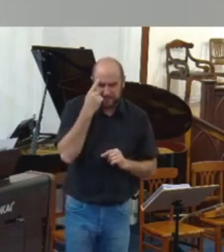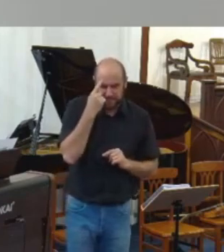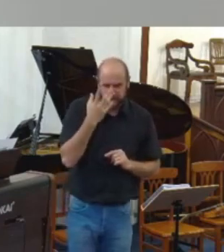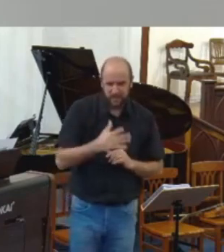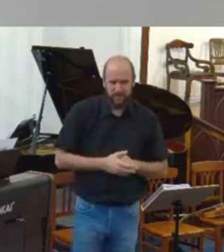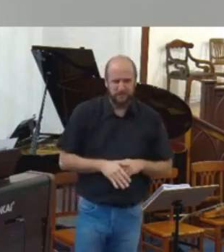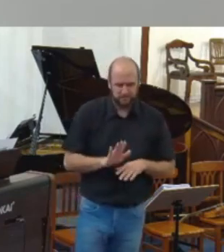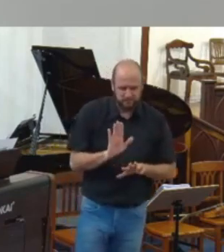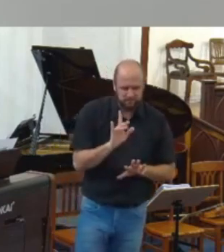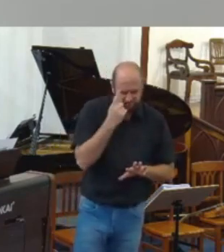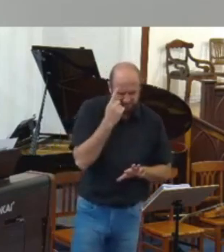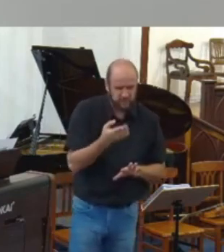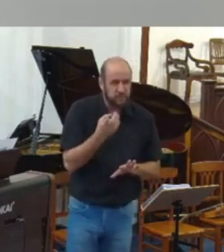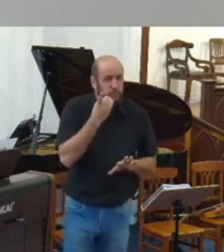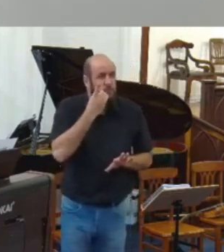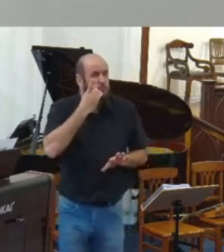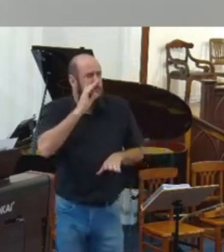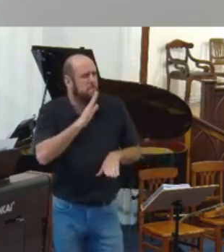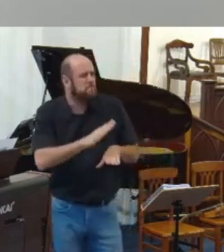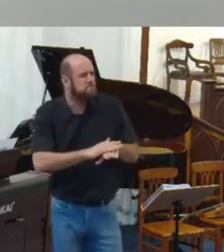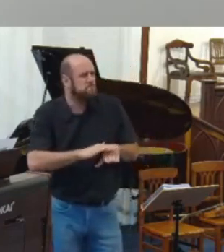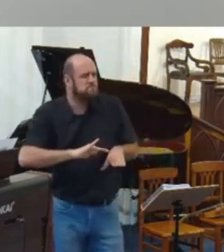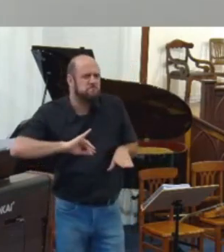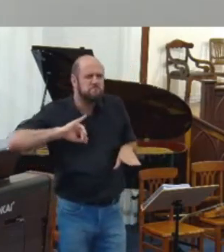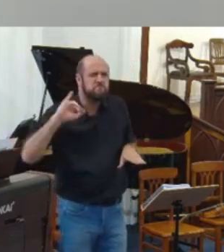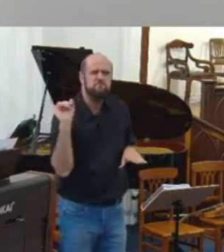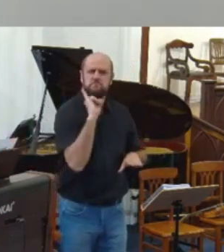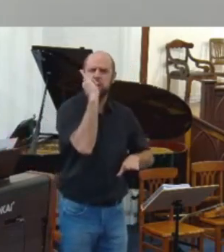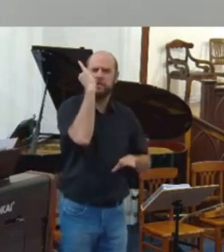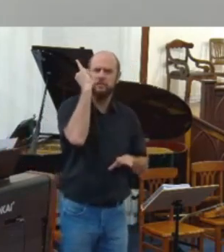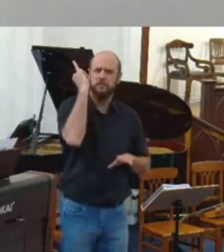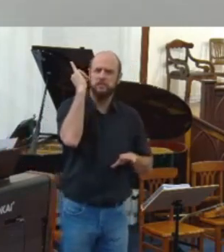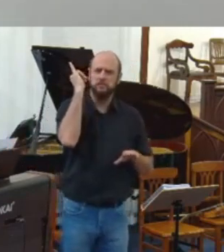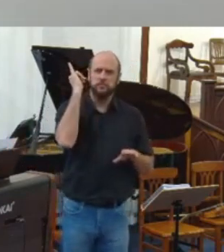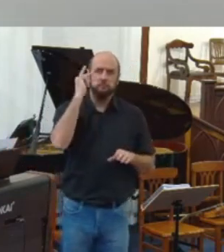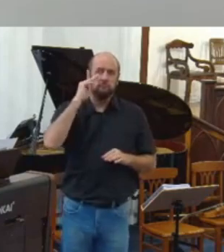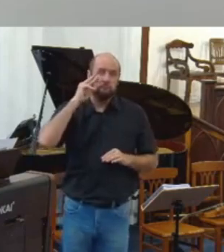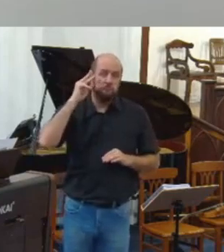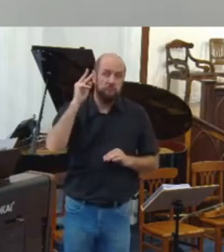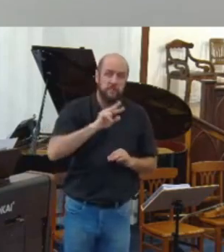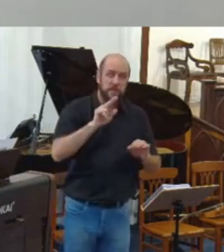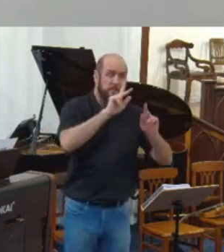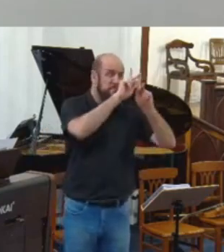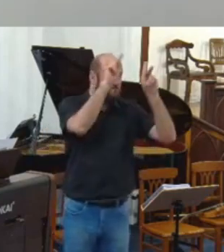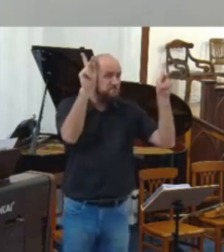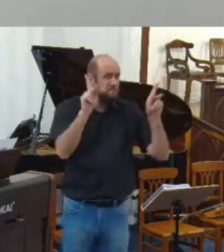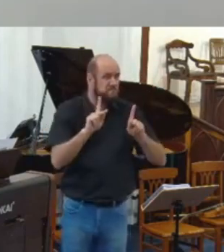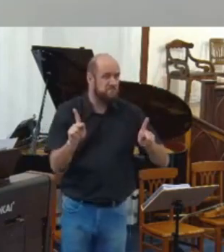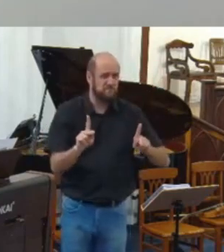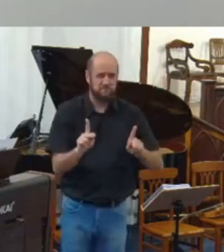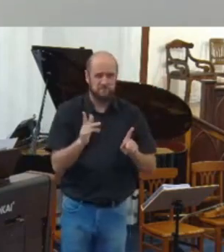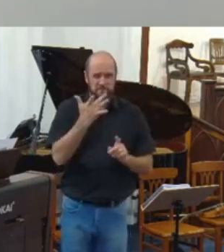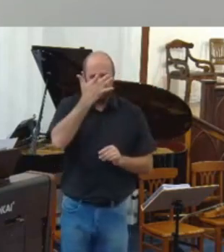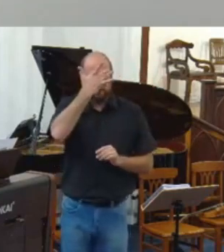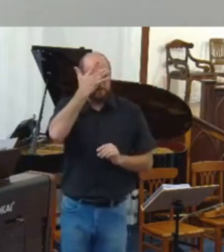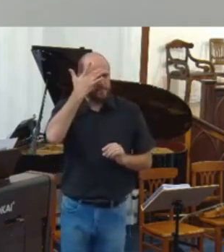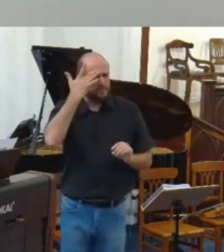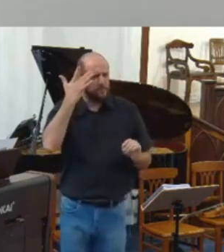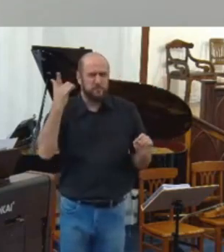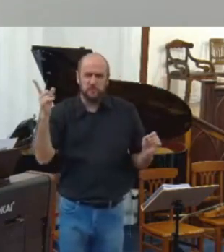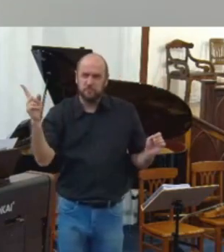data maior da cristandade, o momento mais alto em que nós vemos a proposta da paz? Pessoas chegarem